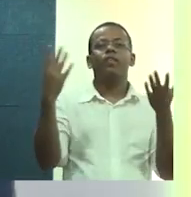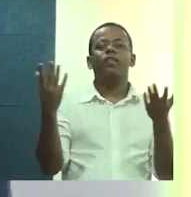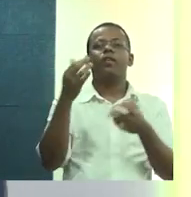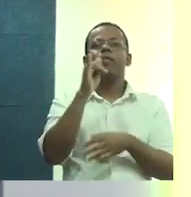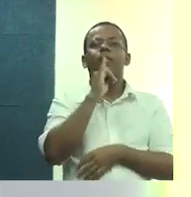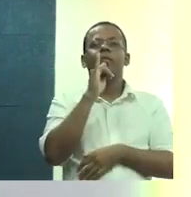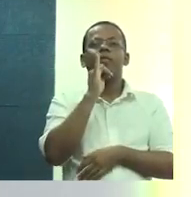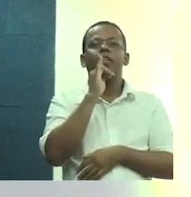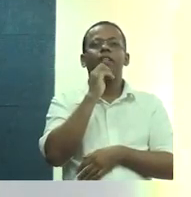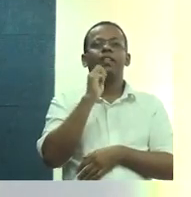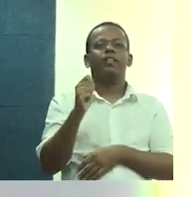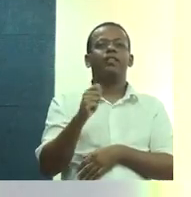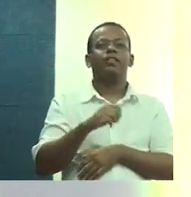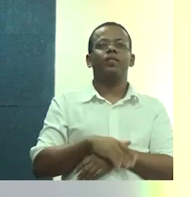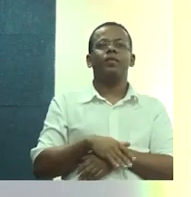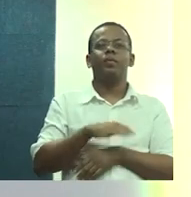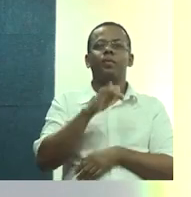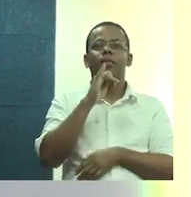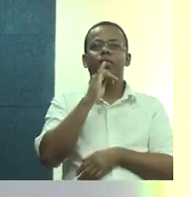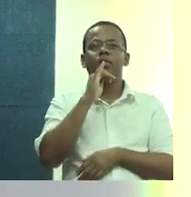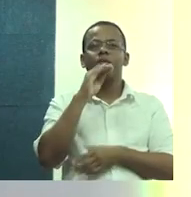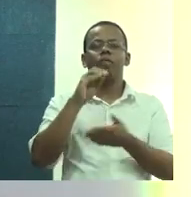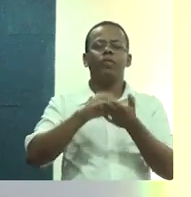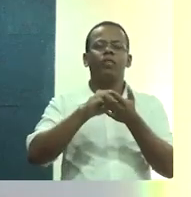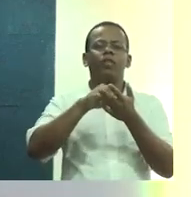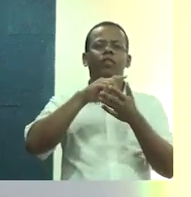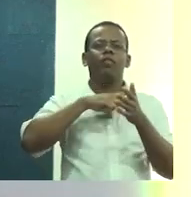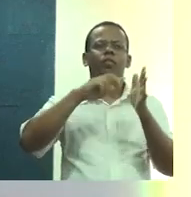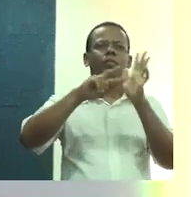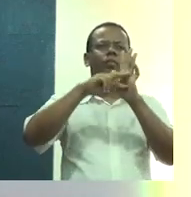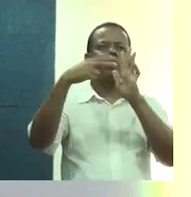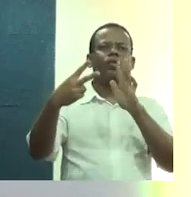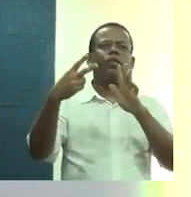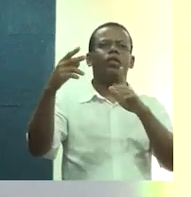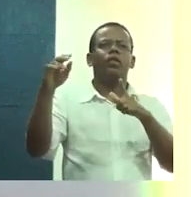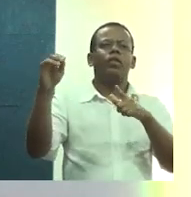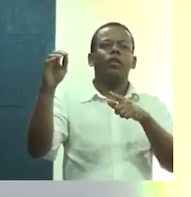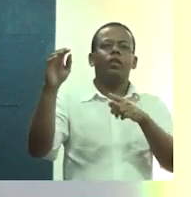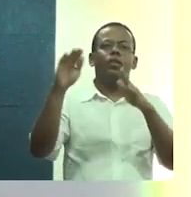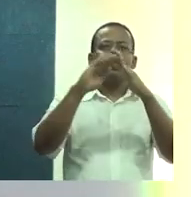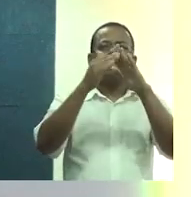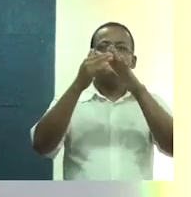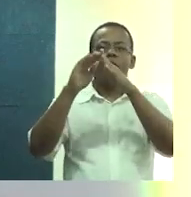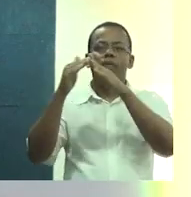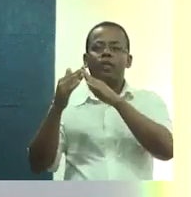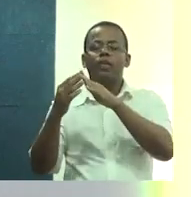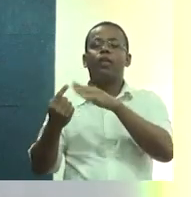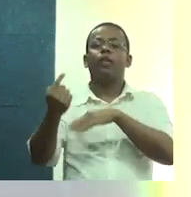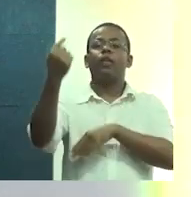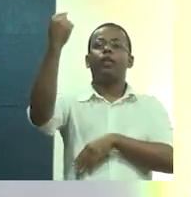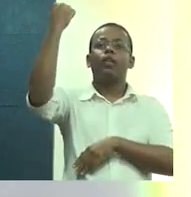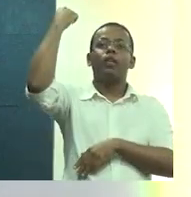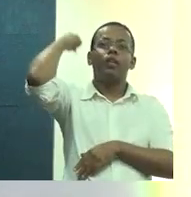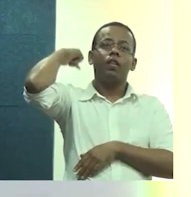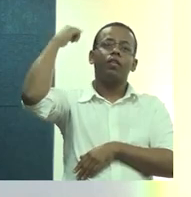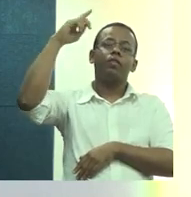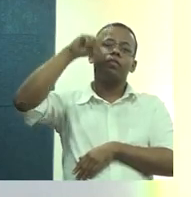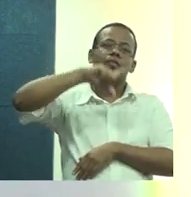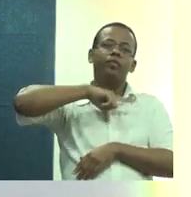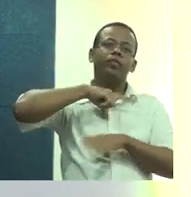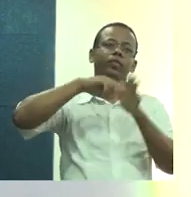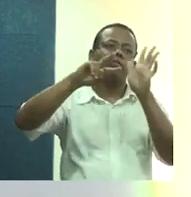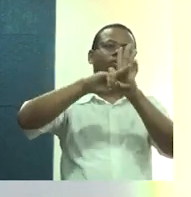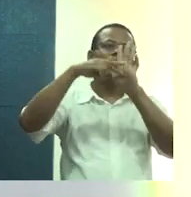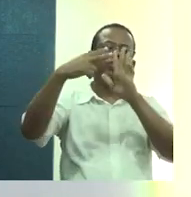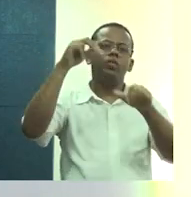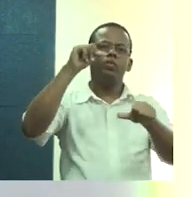componente considerado quando a gente teve o parque intervenções de favelas é lá atrás que é o componente